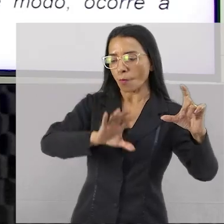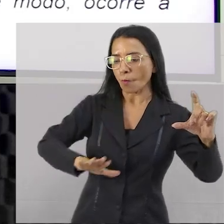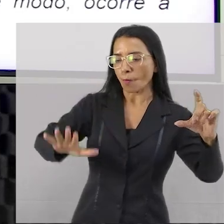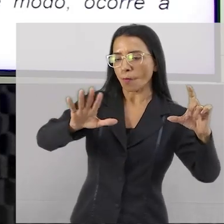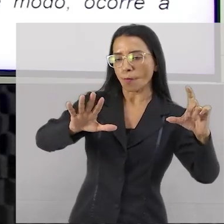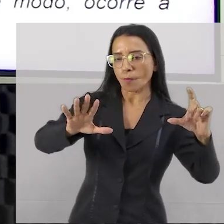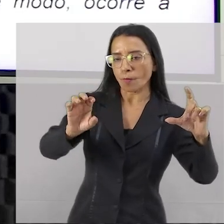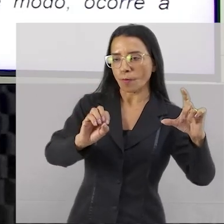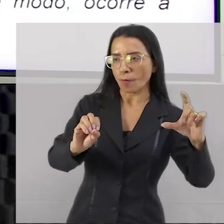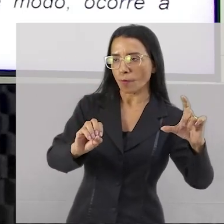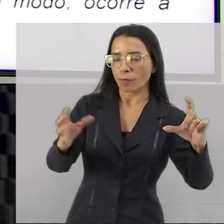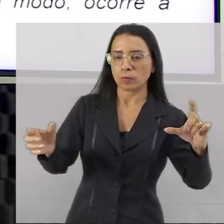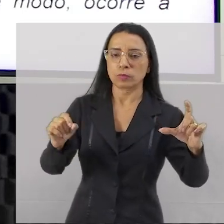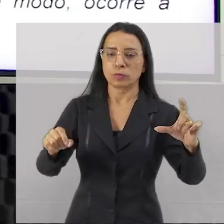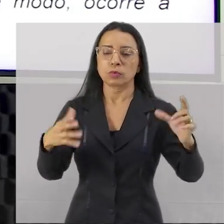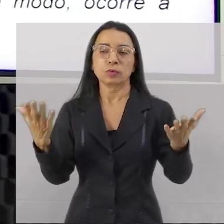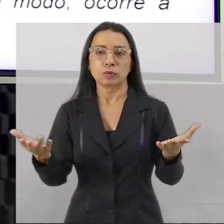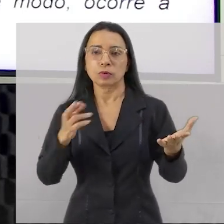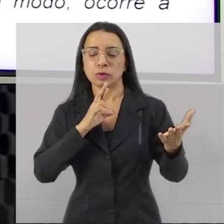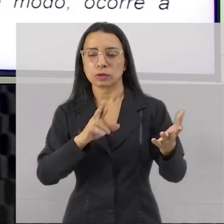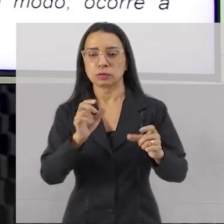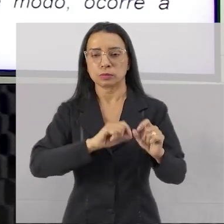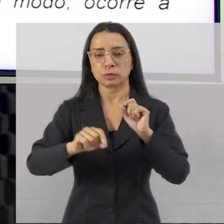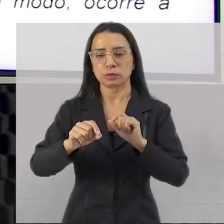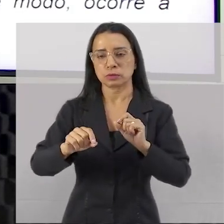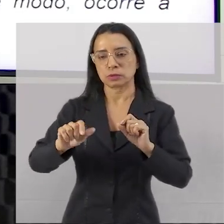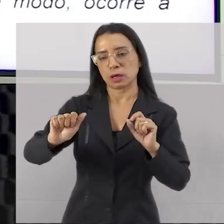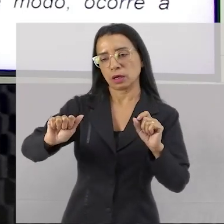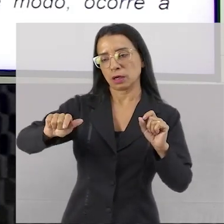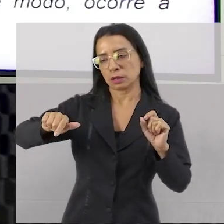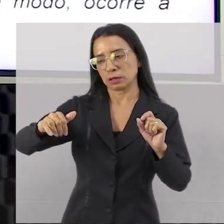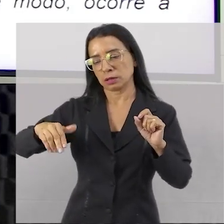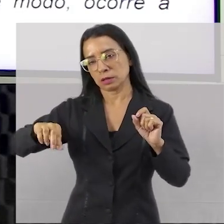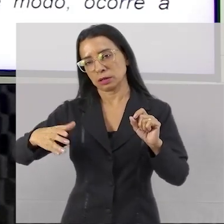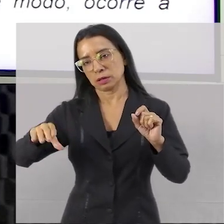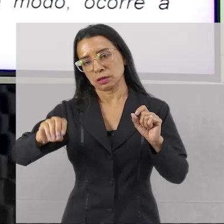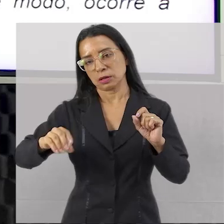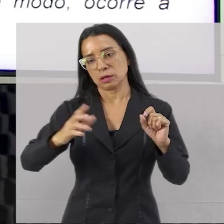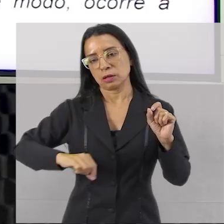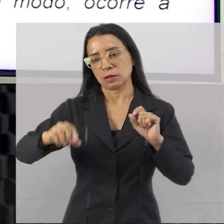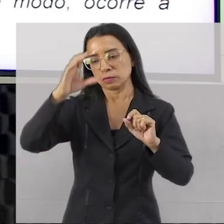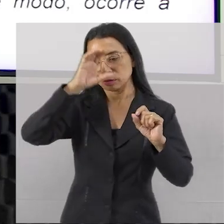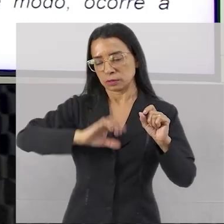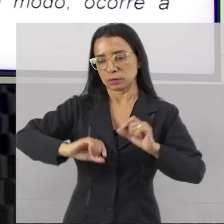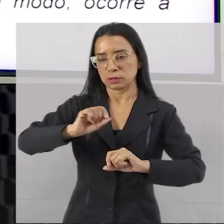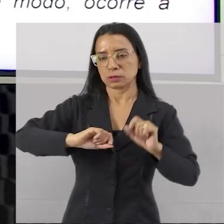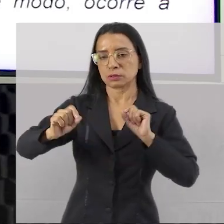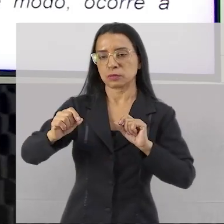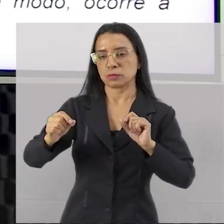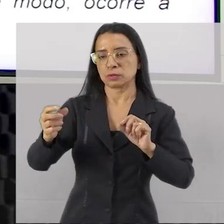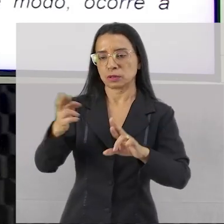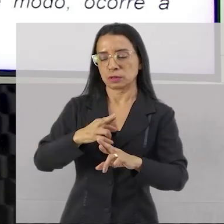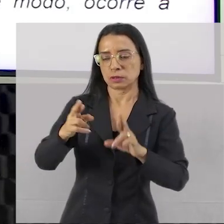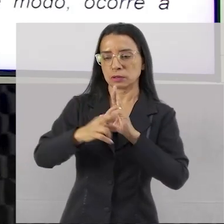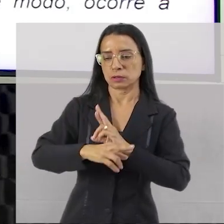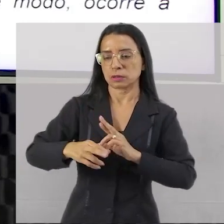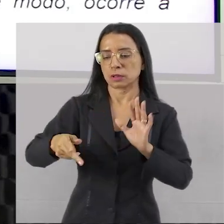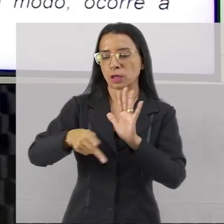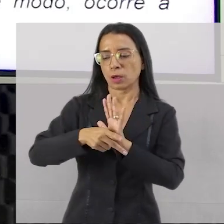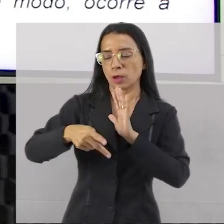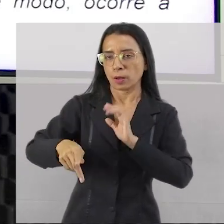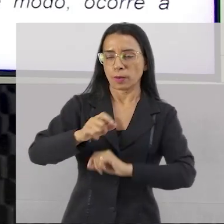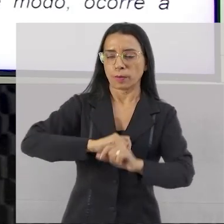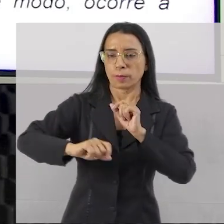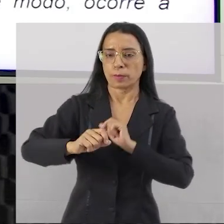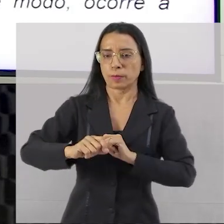é uma consequência. Que consequência é essa? A alienação de cidadãos acerca da sua realidade. Olha que